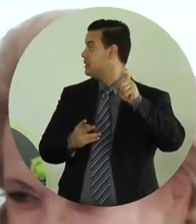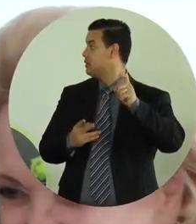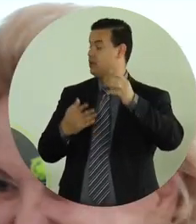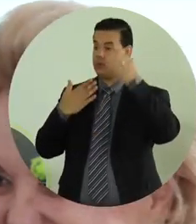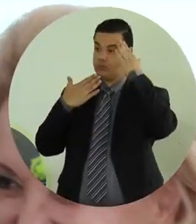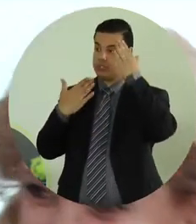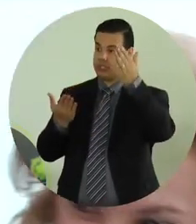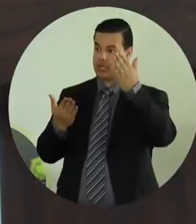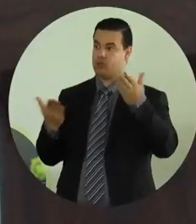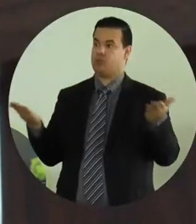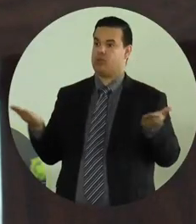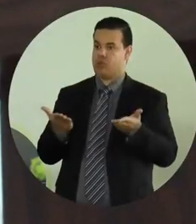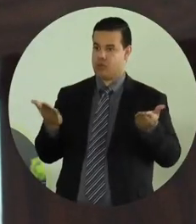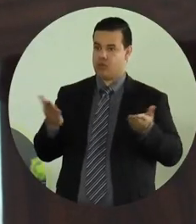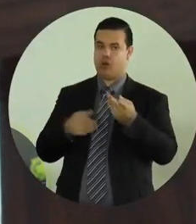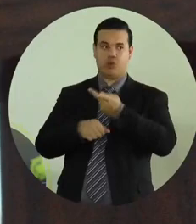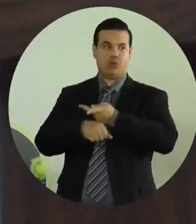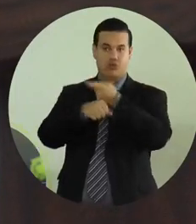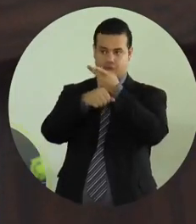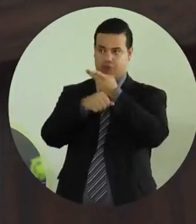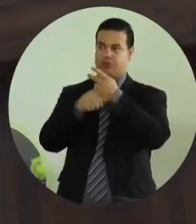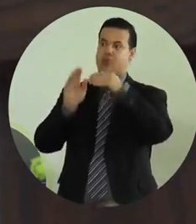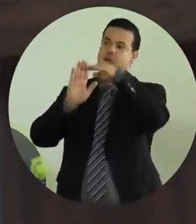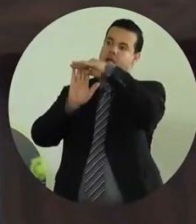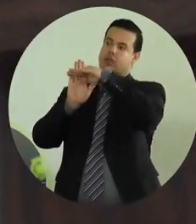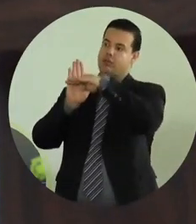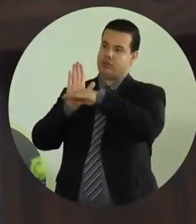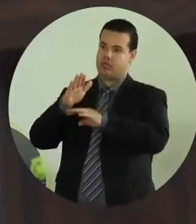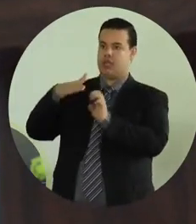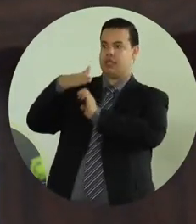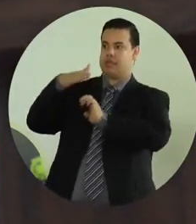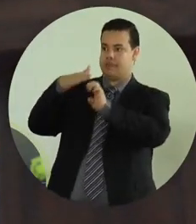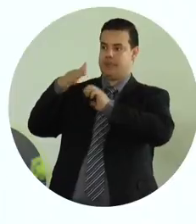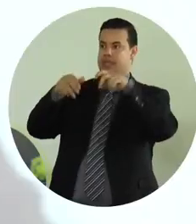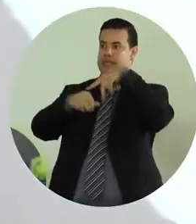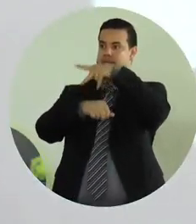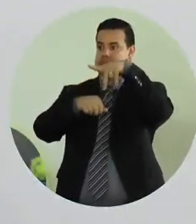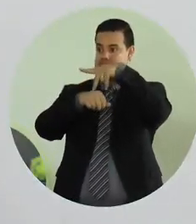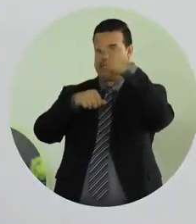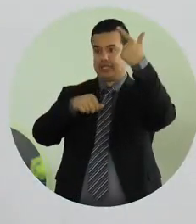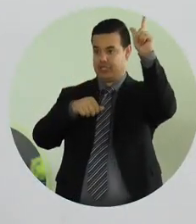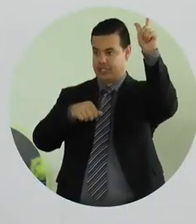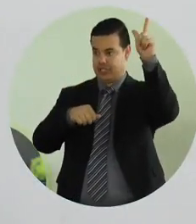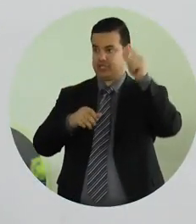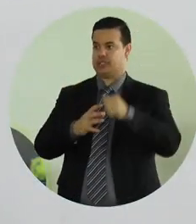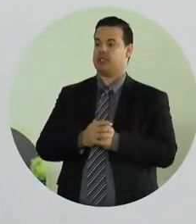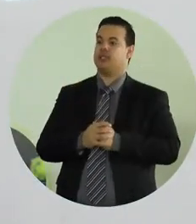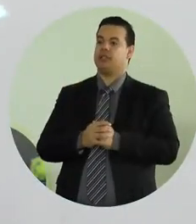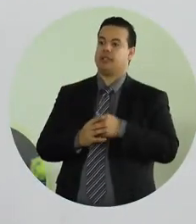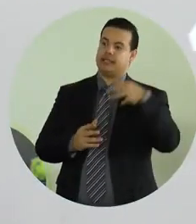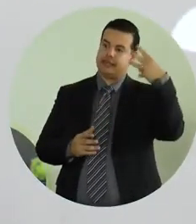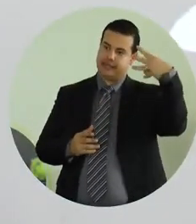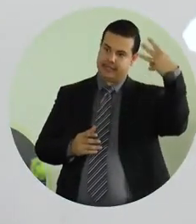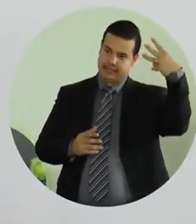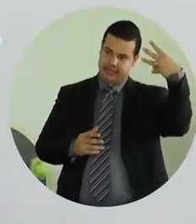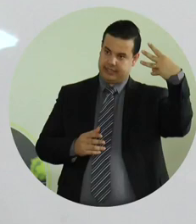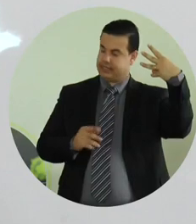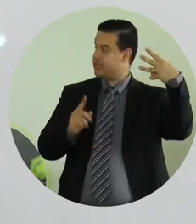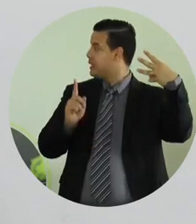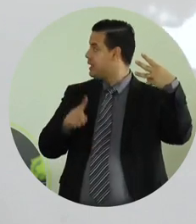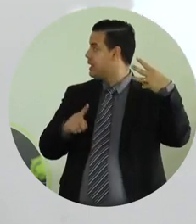Passamos então agora à entrega do troféu à categoria Empresas Estrangeiras. Em terceiro lugar, a empresa Claro Chile